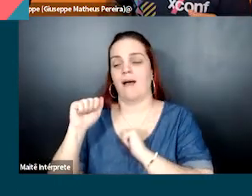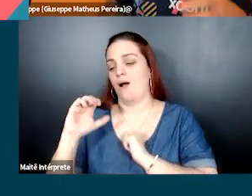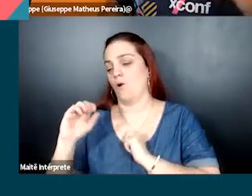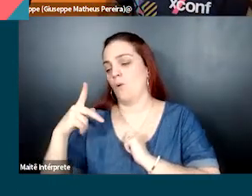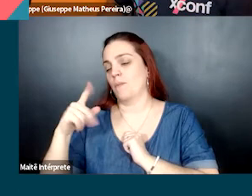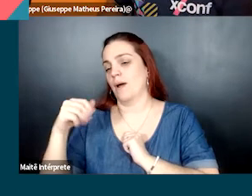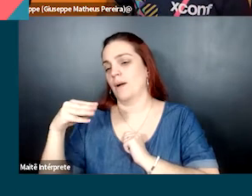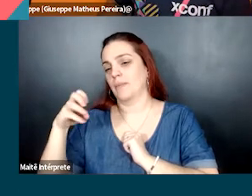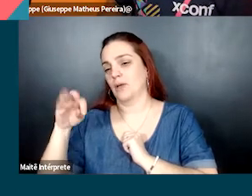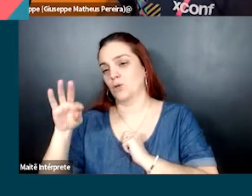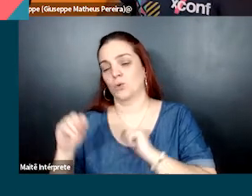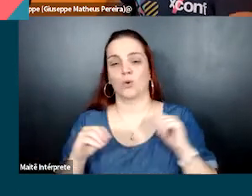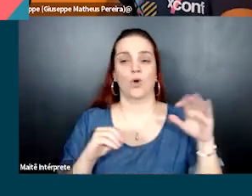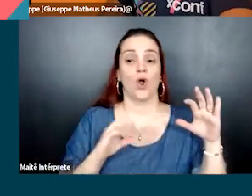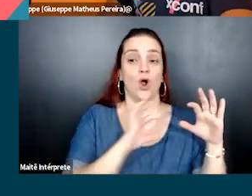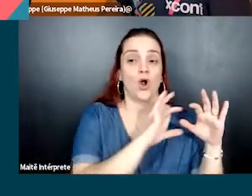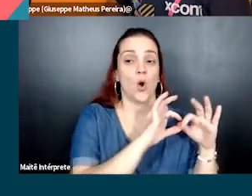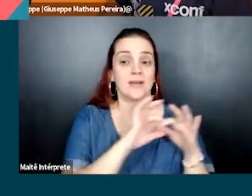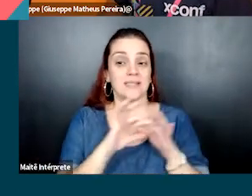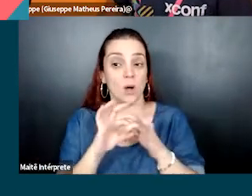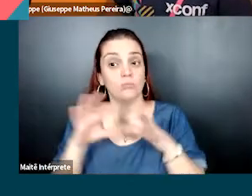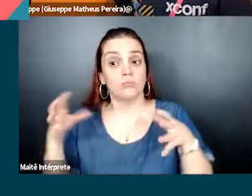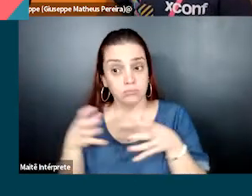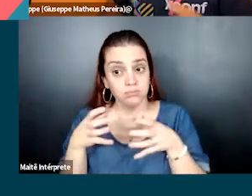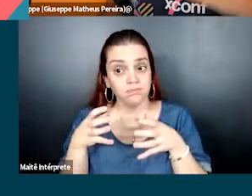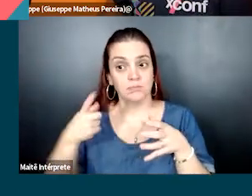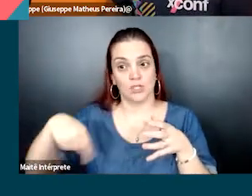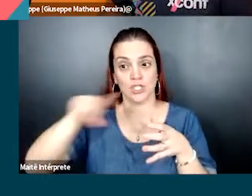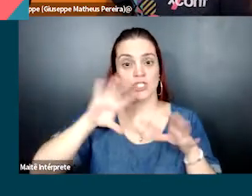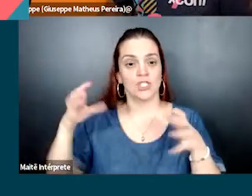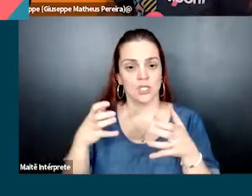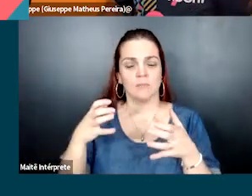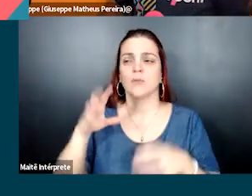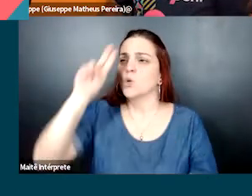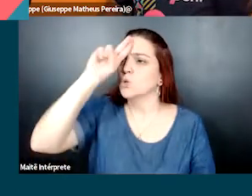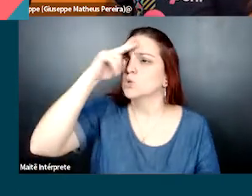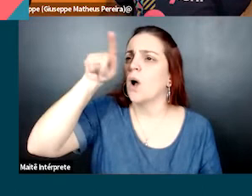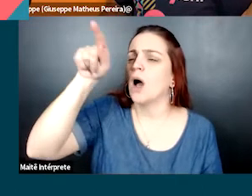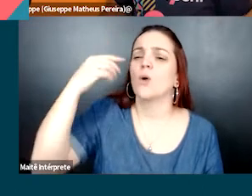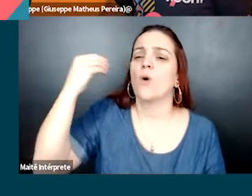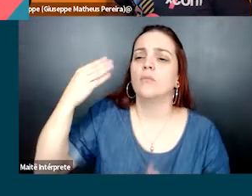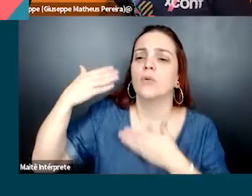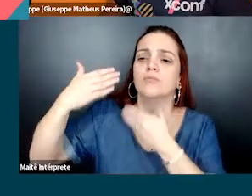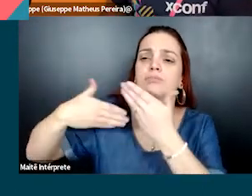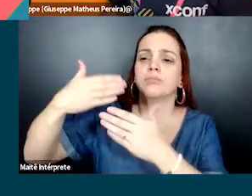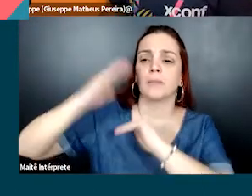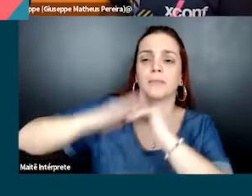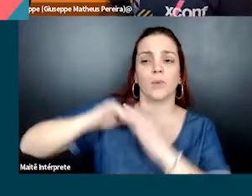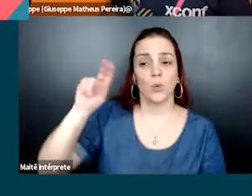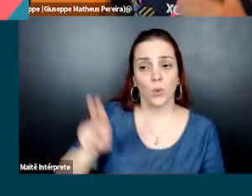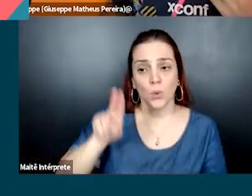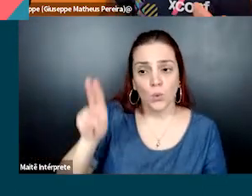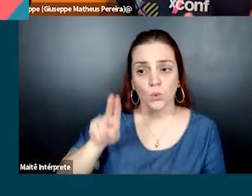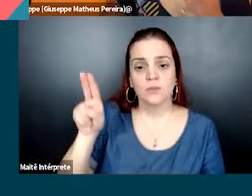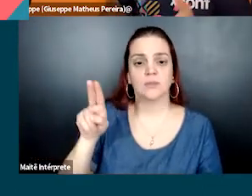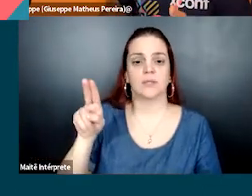coesão conjunto do time, né? Conheça a jornada do seu usuário, coloque um modelo orientado a